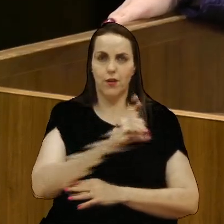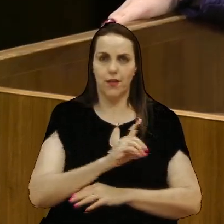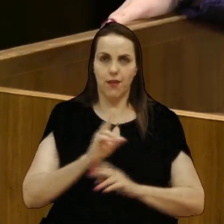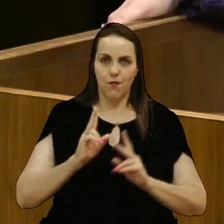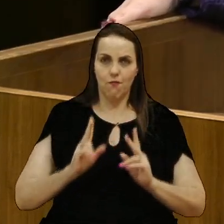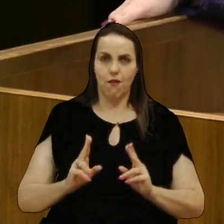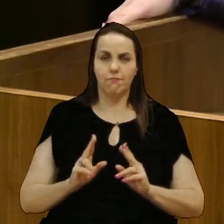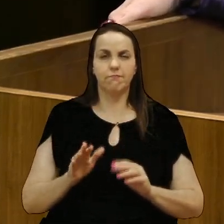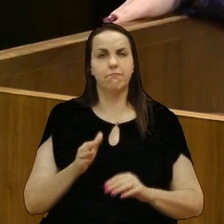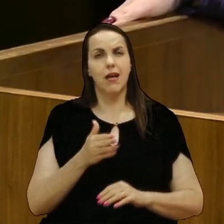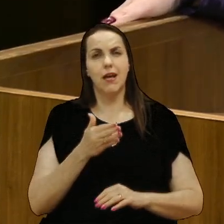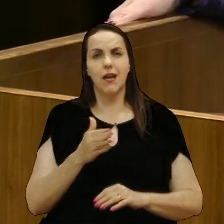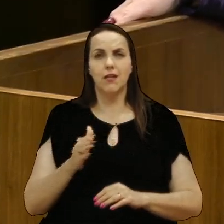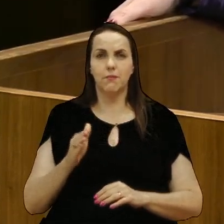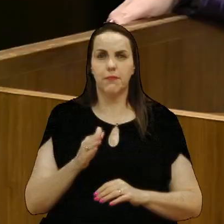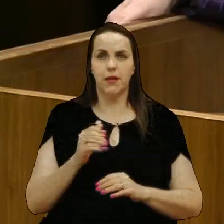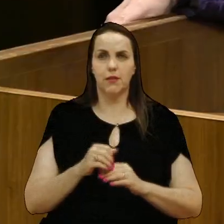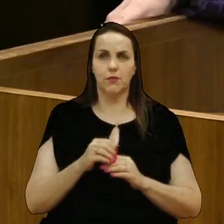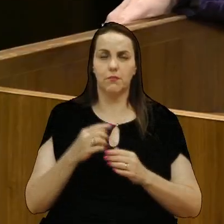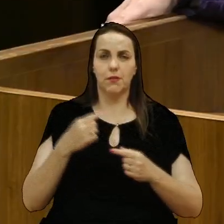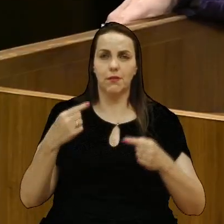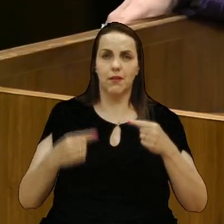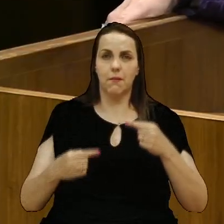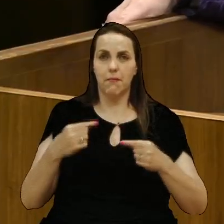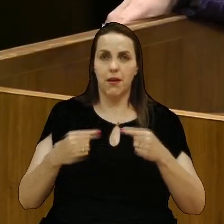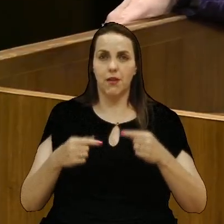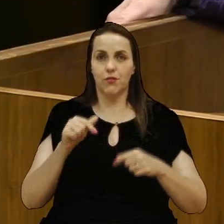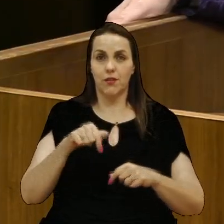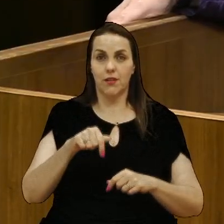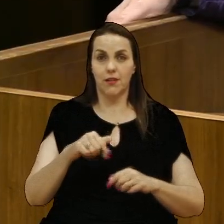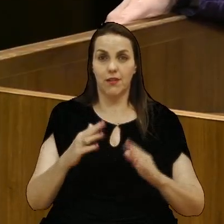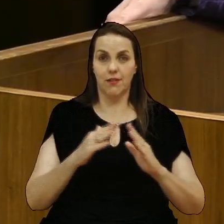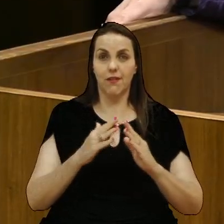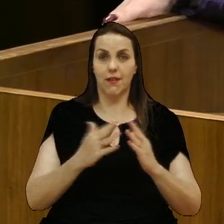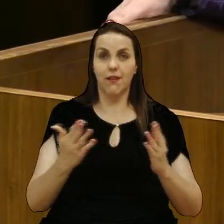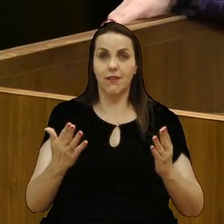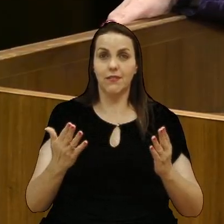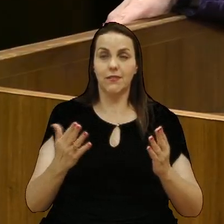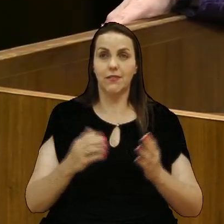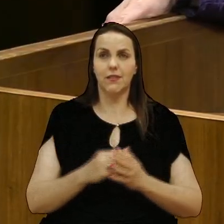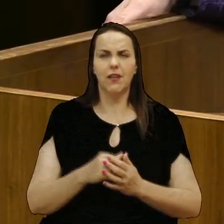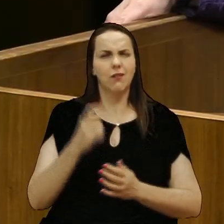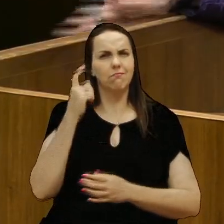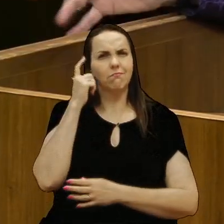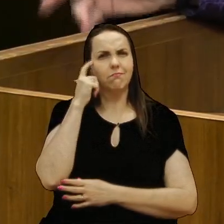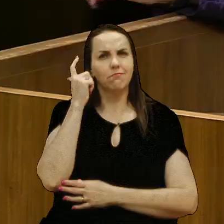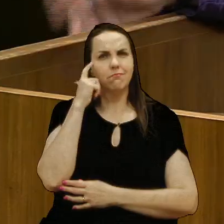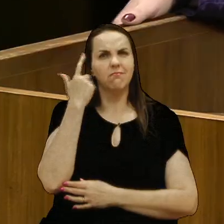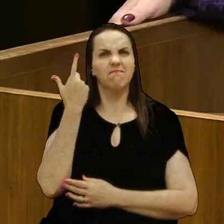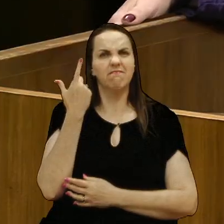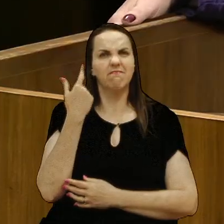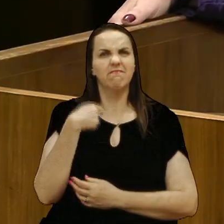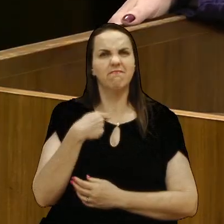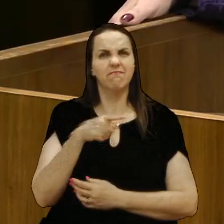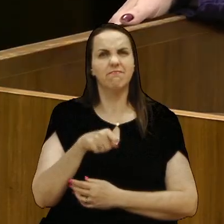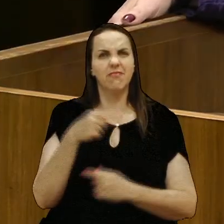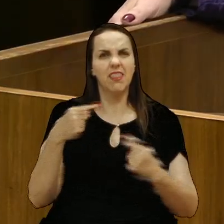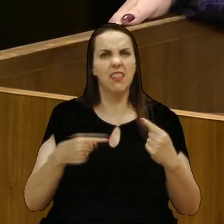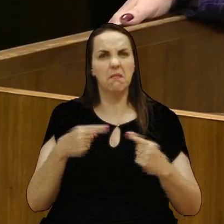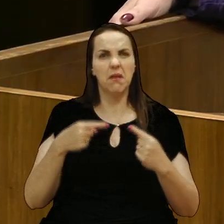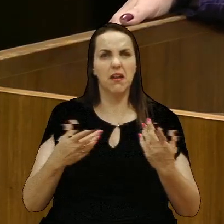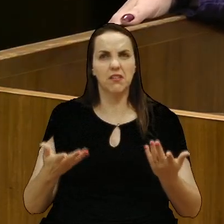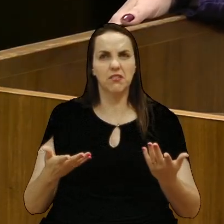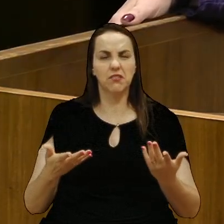ou menos o meu debate aqui na casa, sobre... que até eu fico pensando se eu devia ter feito aquele debate, já